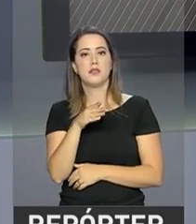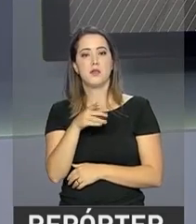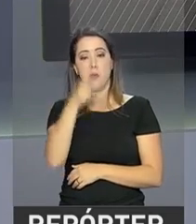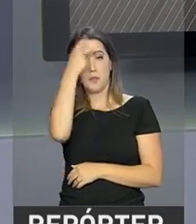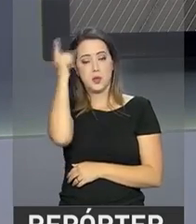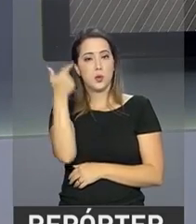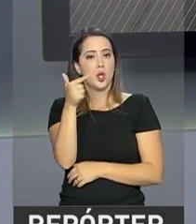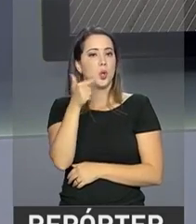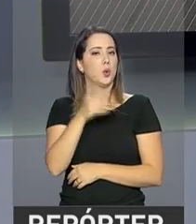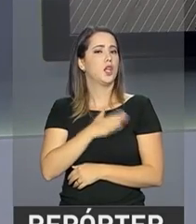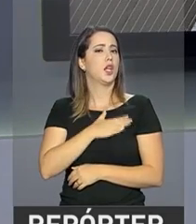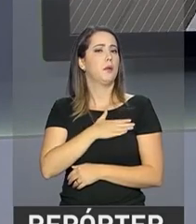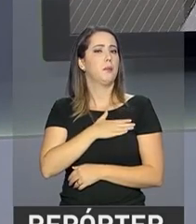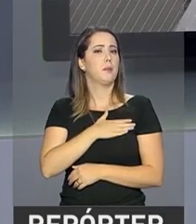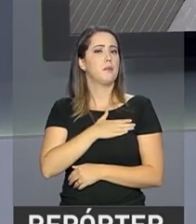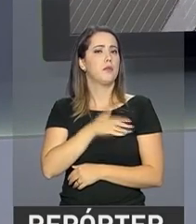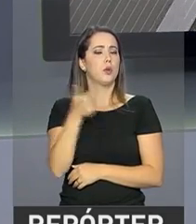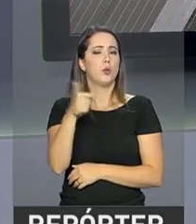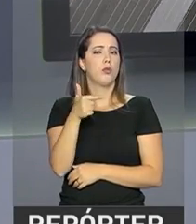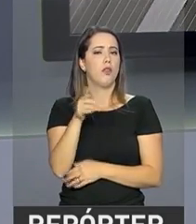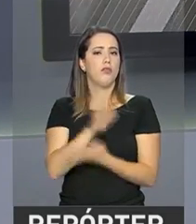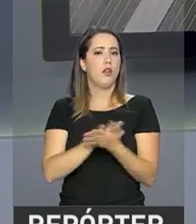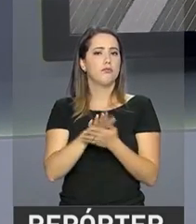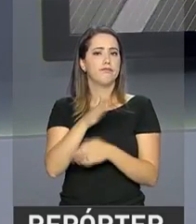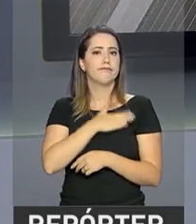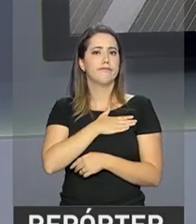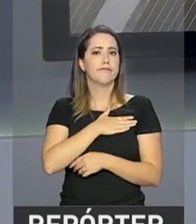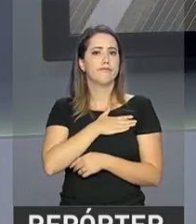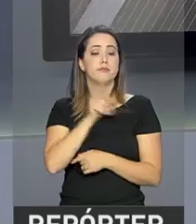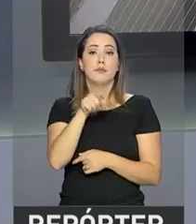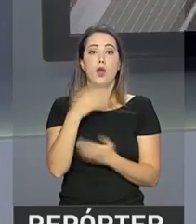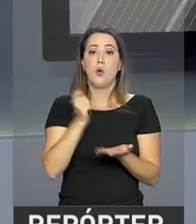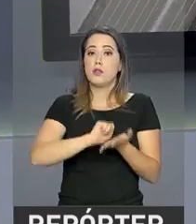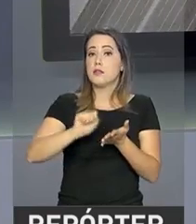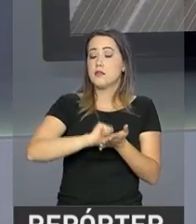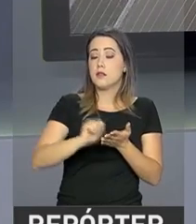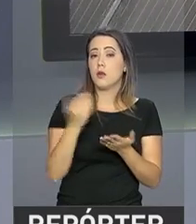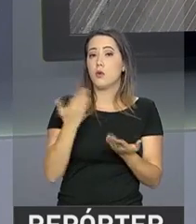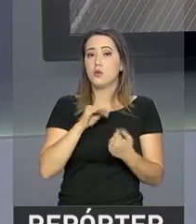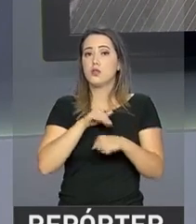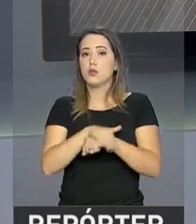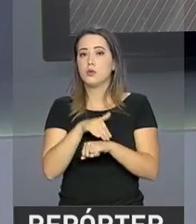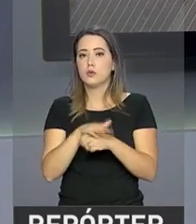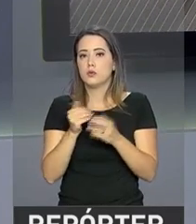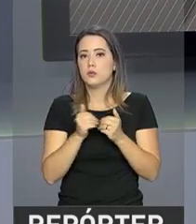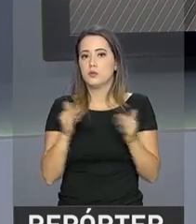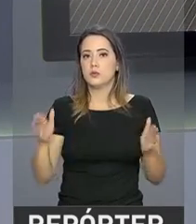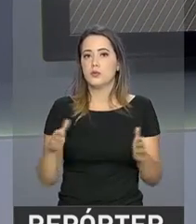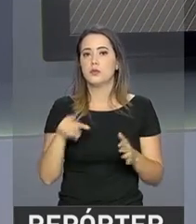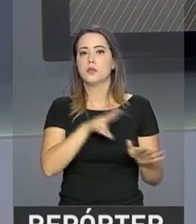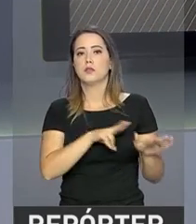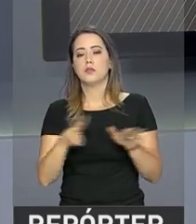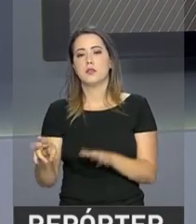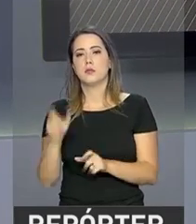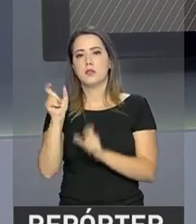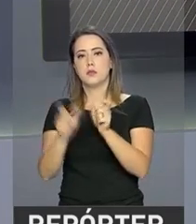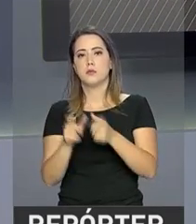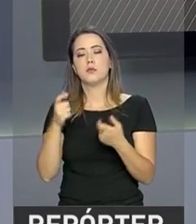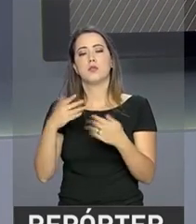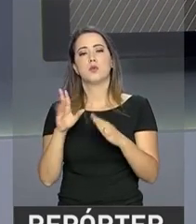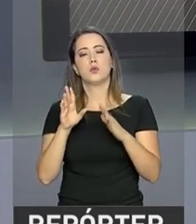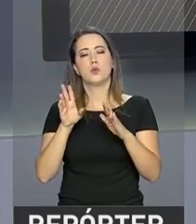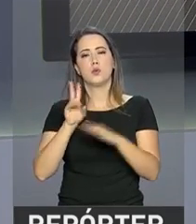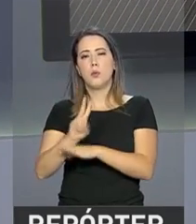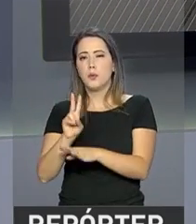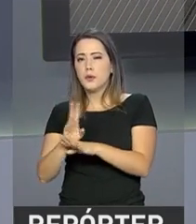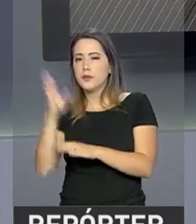justiça torquato jardim vai assinar o documento em um evento hoje à noite aqui em brasília durante a abertura da semana do refugiado no